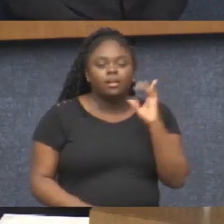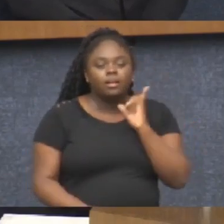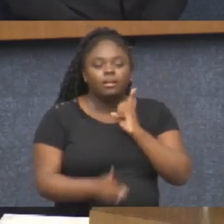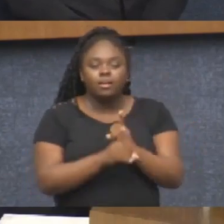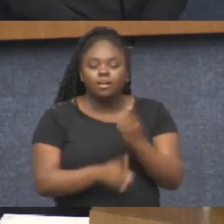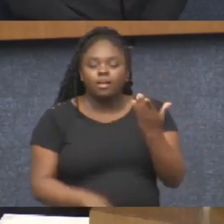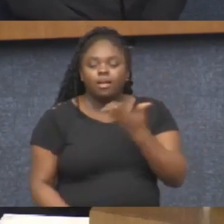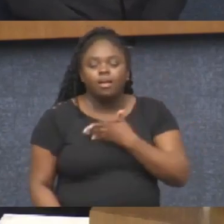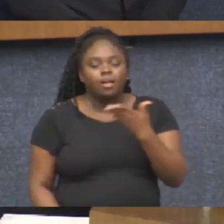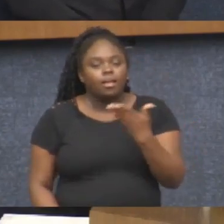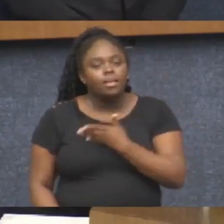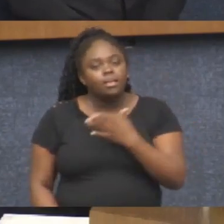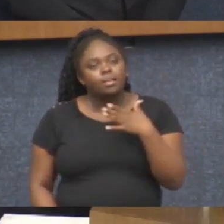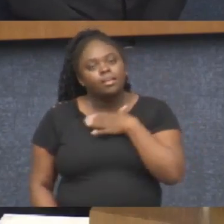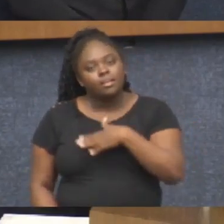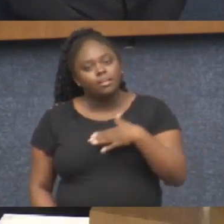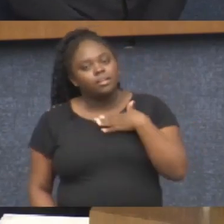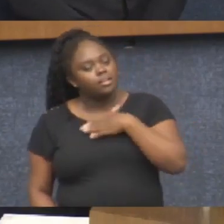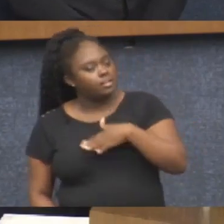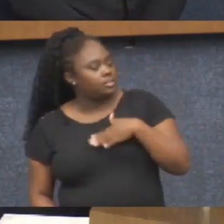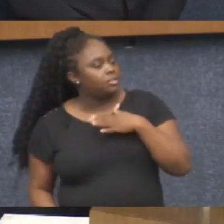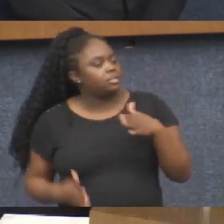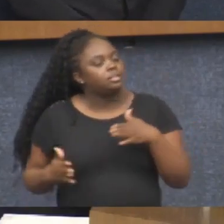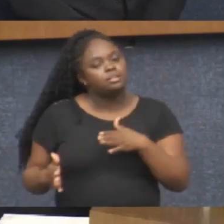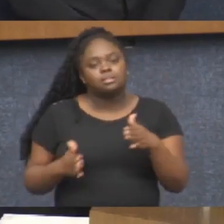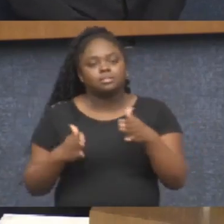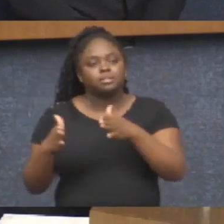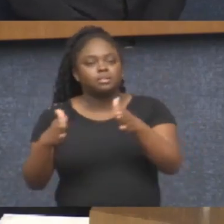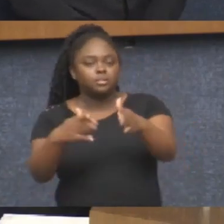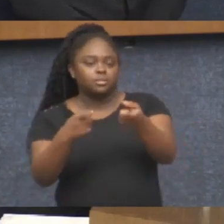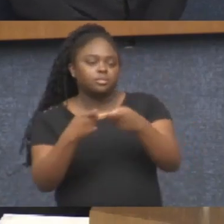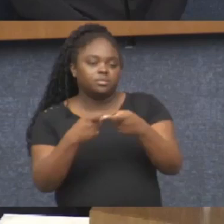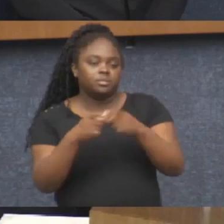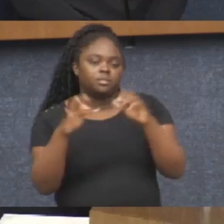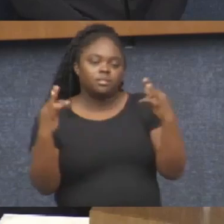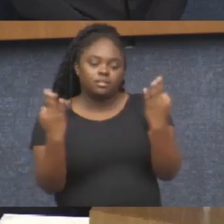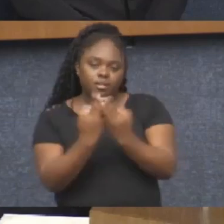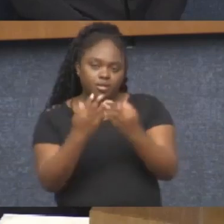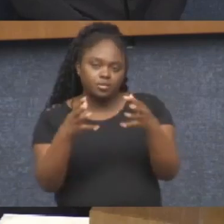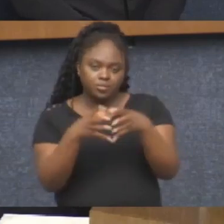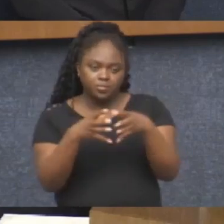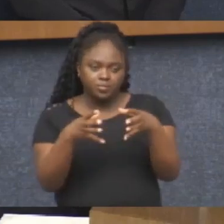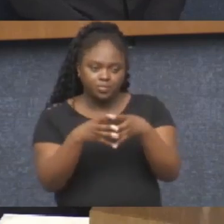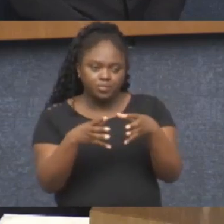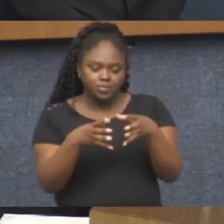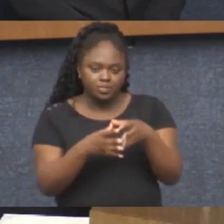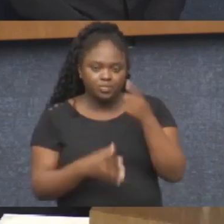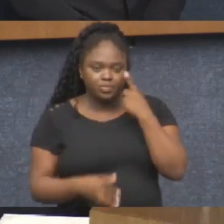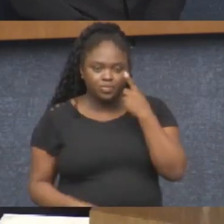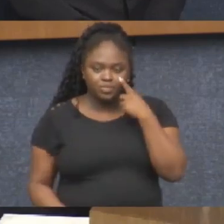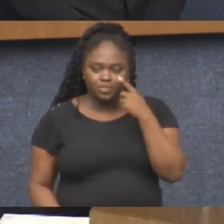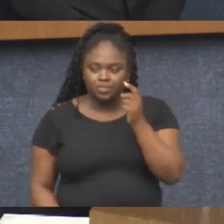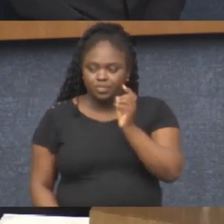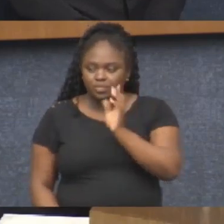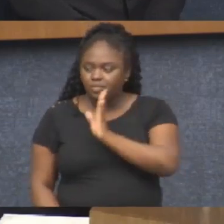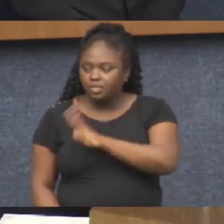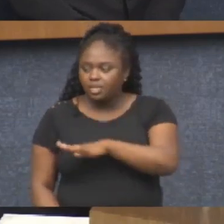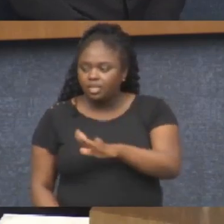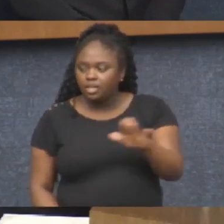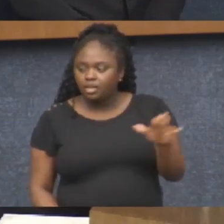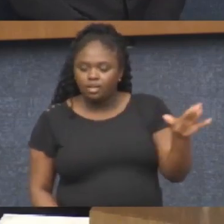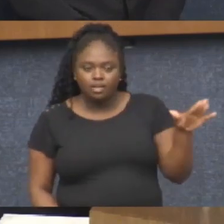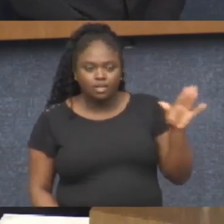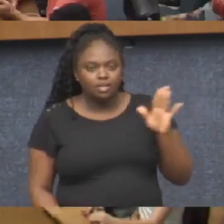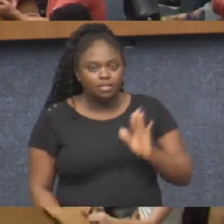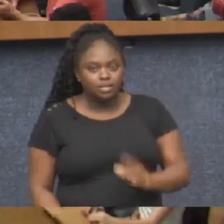tantos amigos e amigas queridas dessa estrada, que é a Estrada da Medicina de Família e Comunidade, né? Estou vendo várias crianças aí também